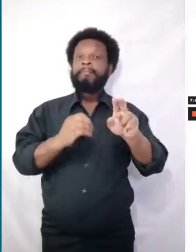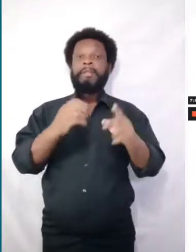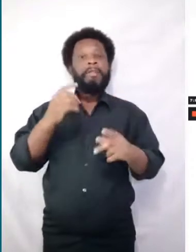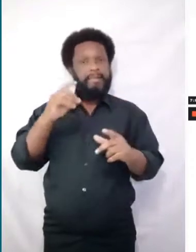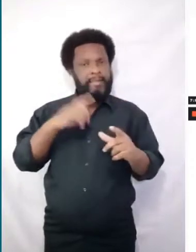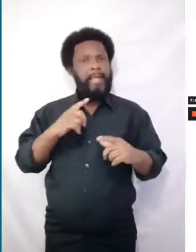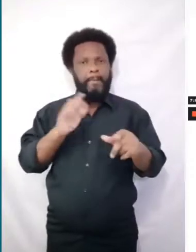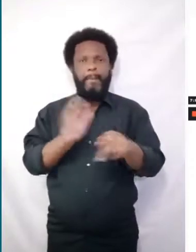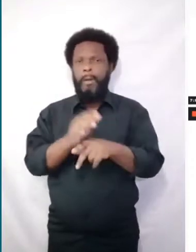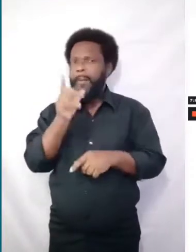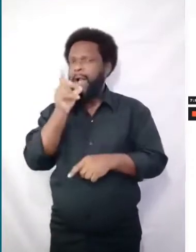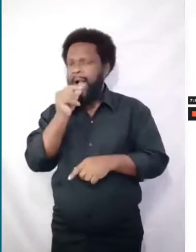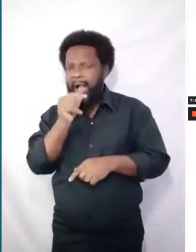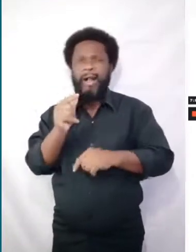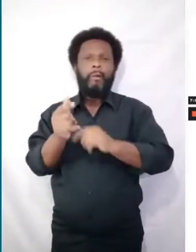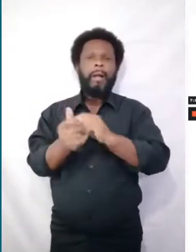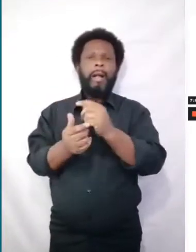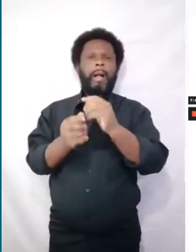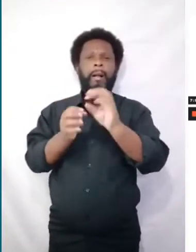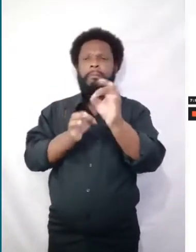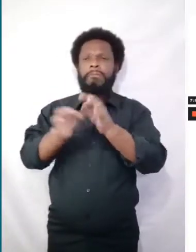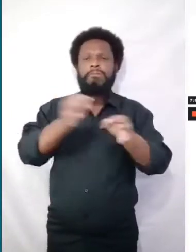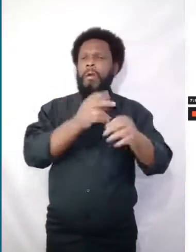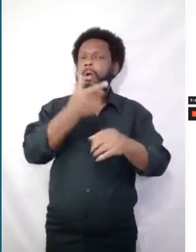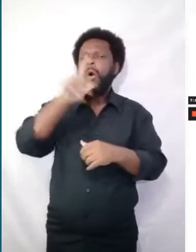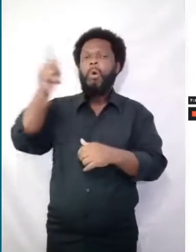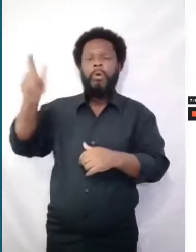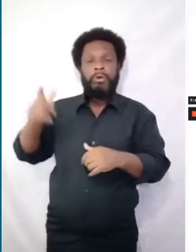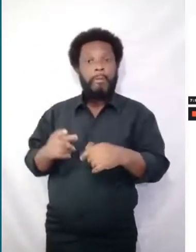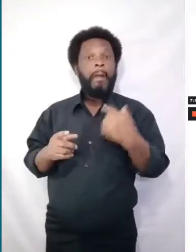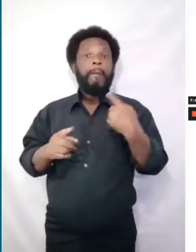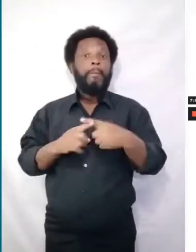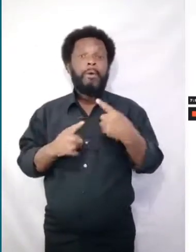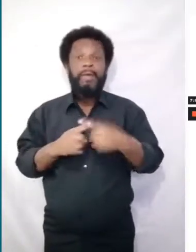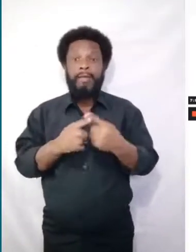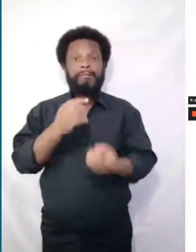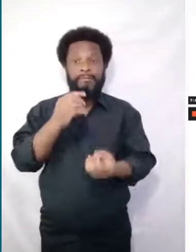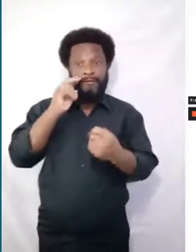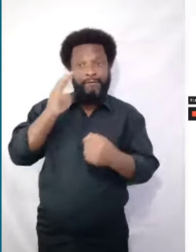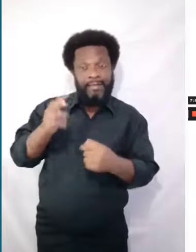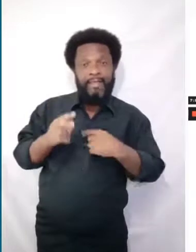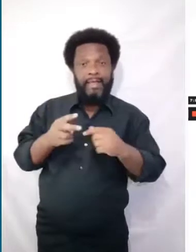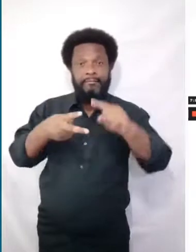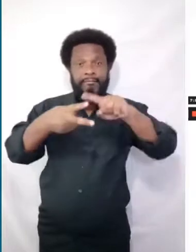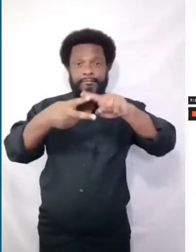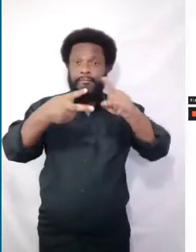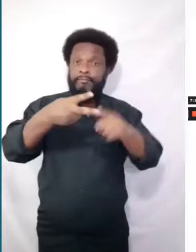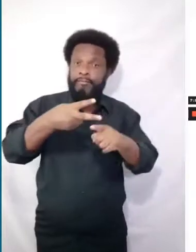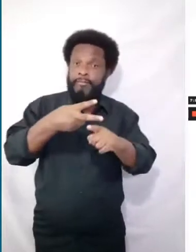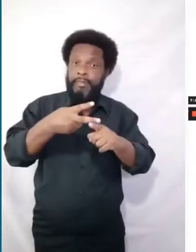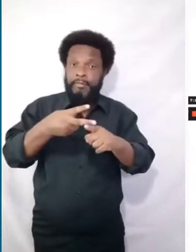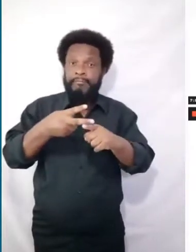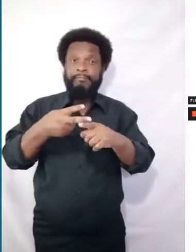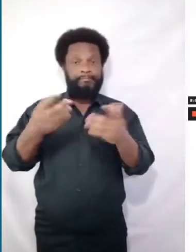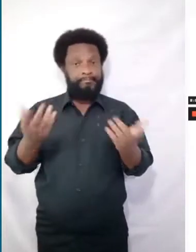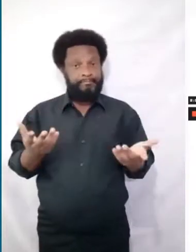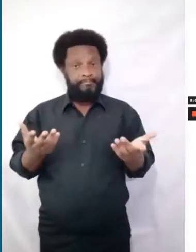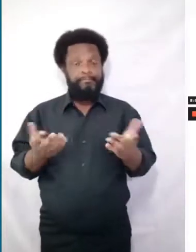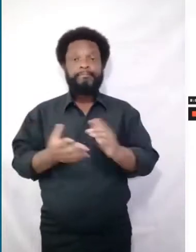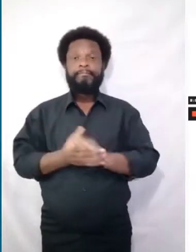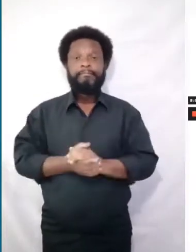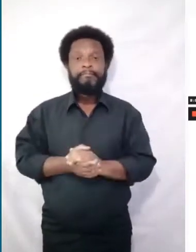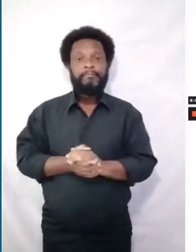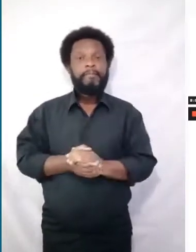outras situações de geometria angular, não é só na molécula de água, que recebe o nome de angular porque existe a formação de um ângulo,